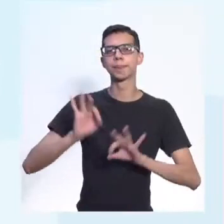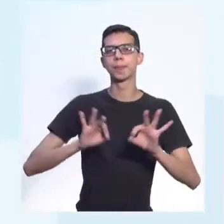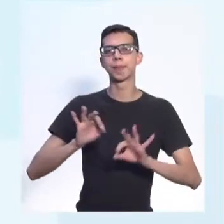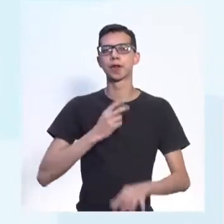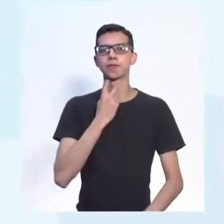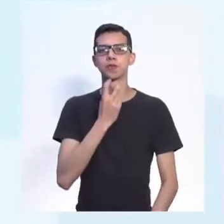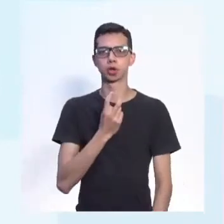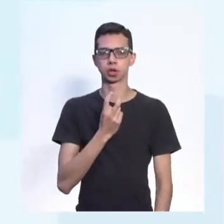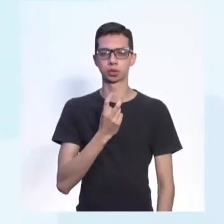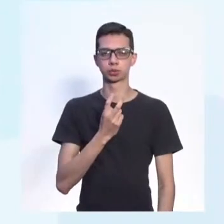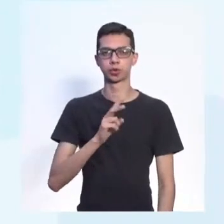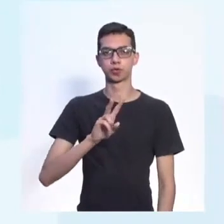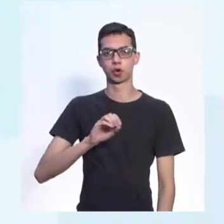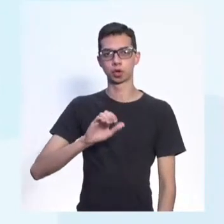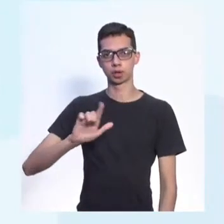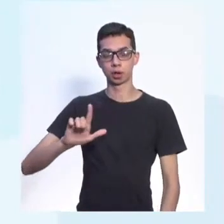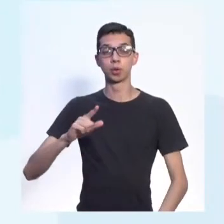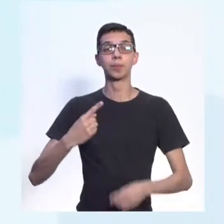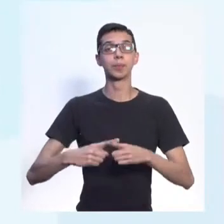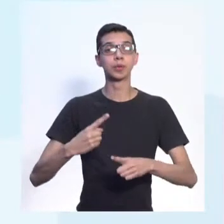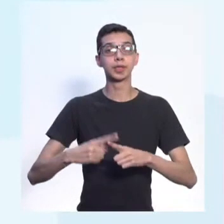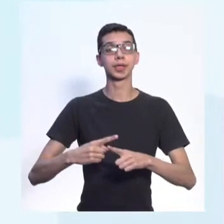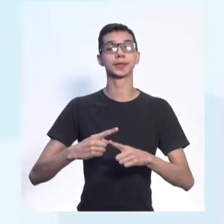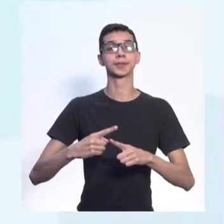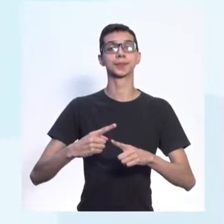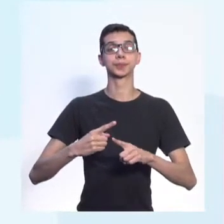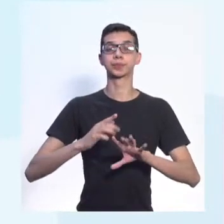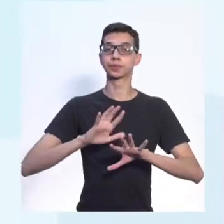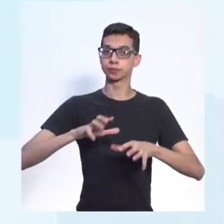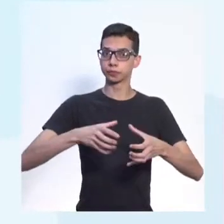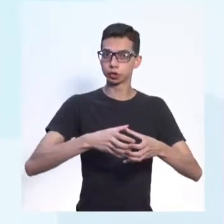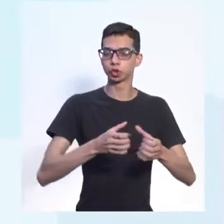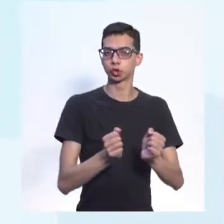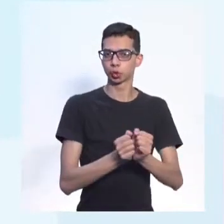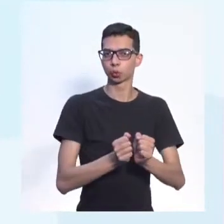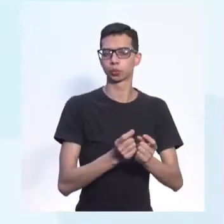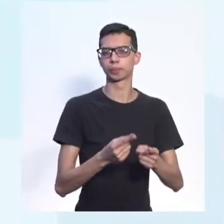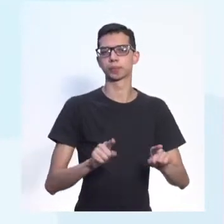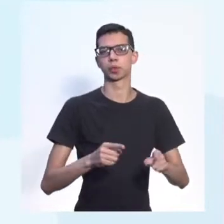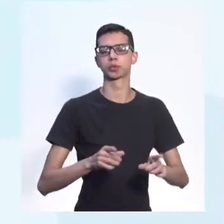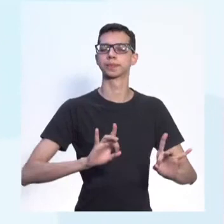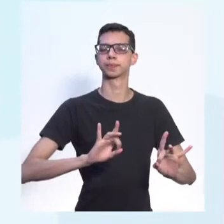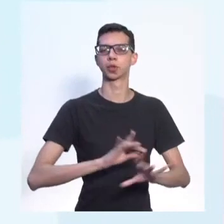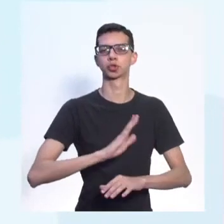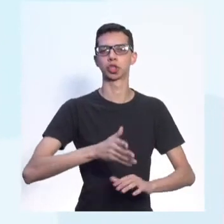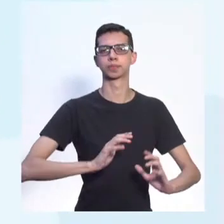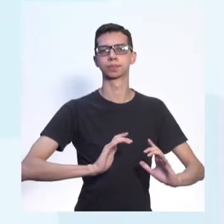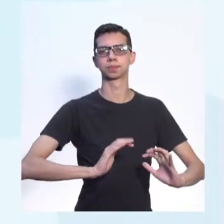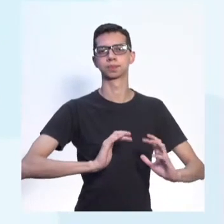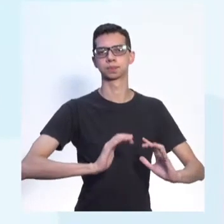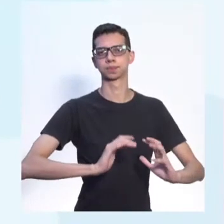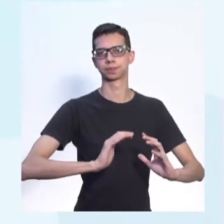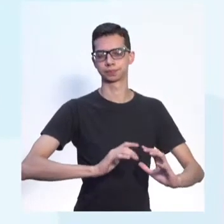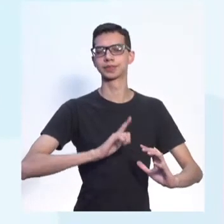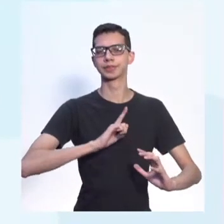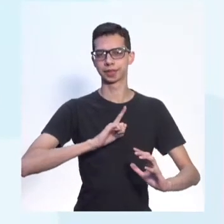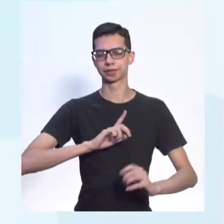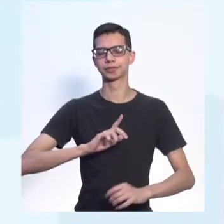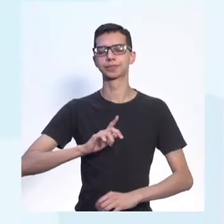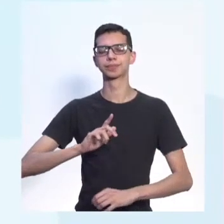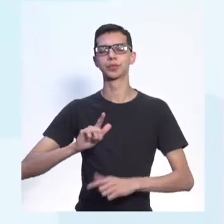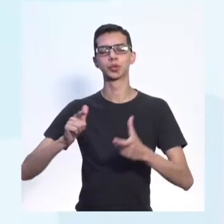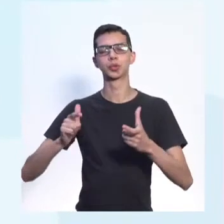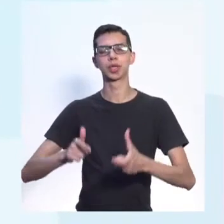porque ele trabalha exatamente com a equipe, né, de músicos que já está formada para aquele determinado espetáculo. Ou